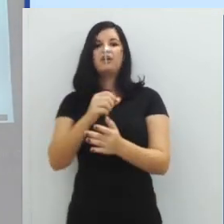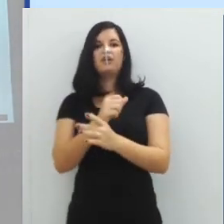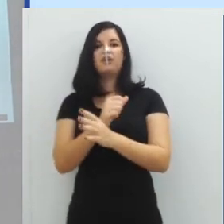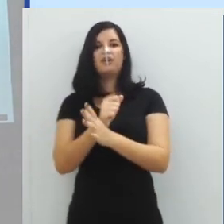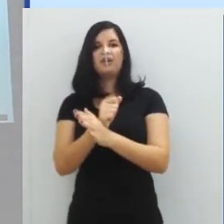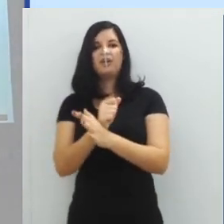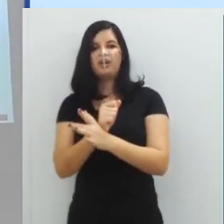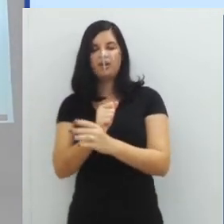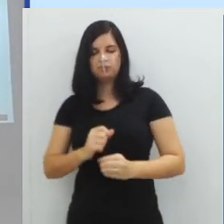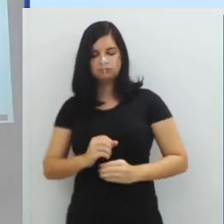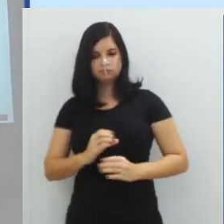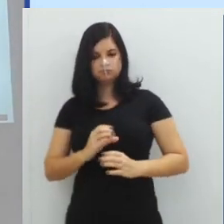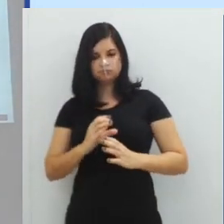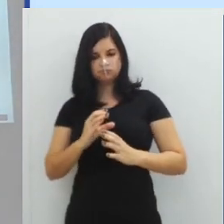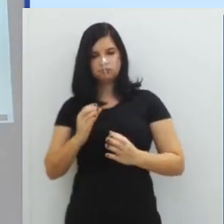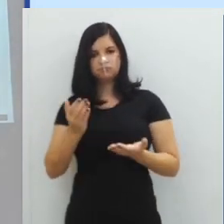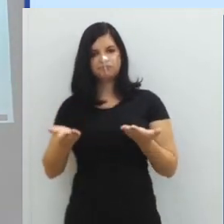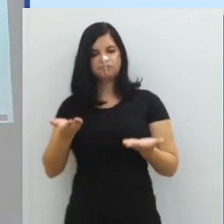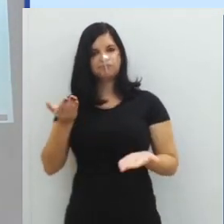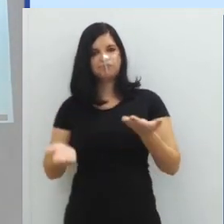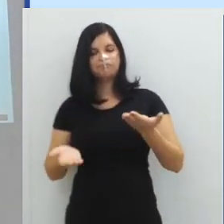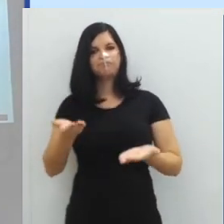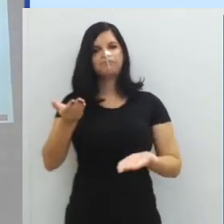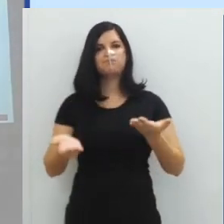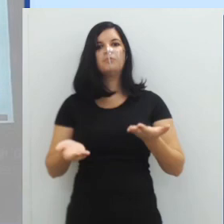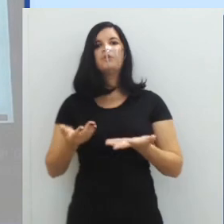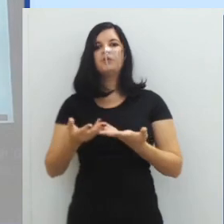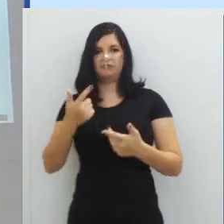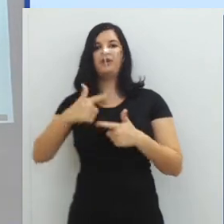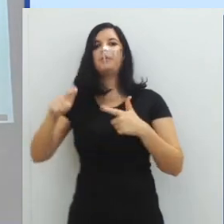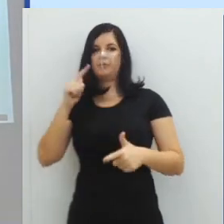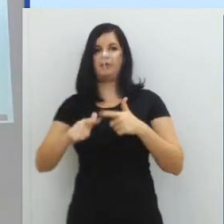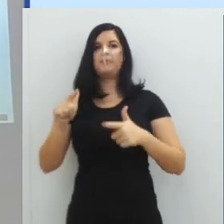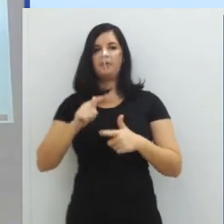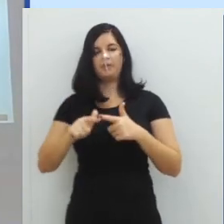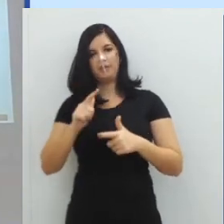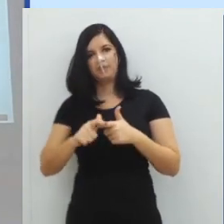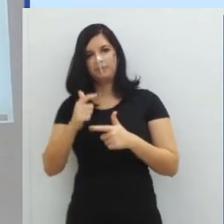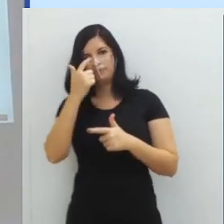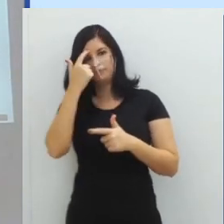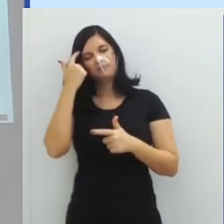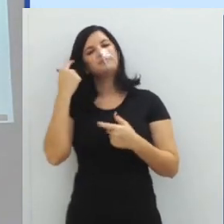para neutralizar aquela basicidade toda. Então vai dar problema também. Então um